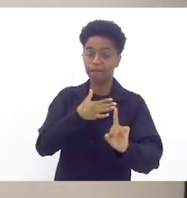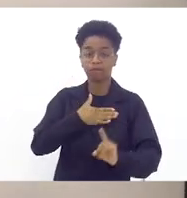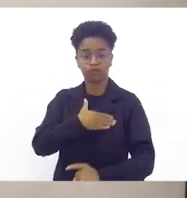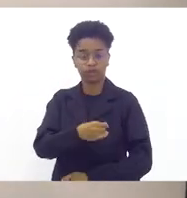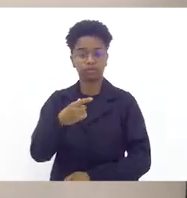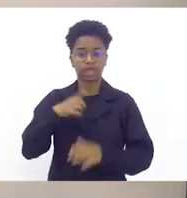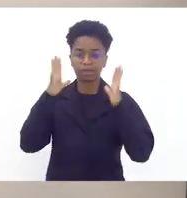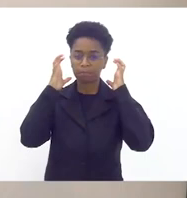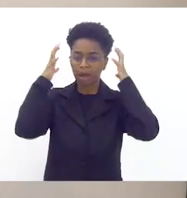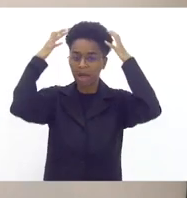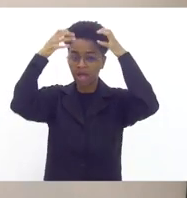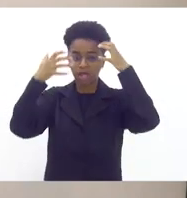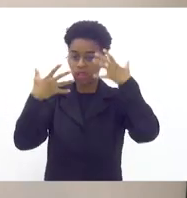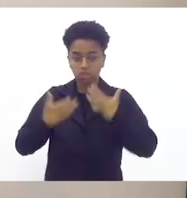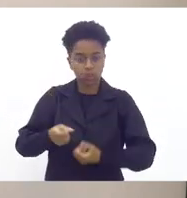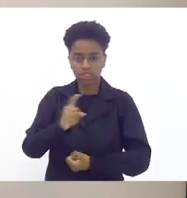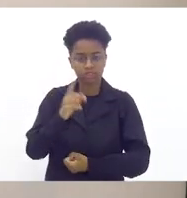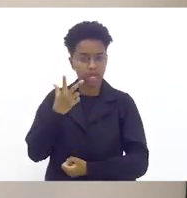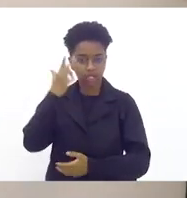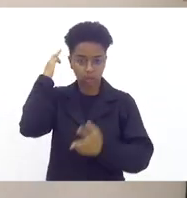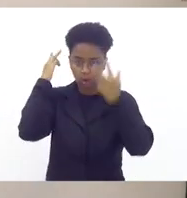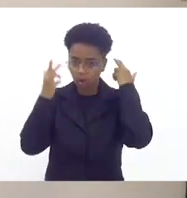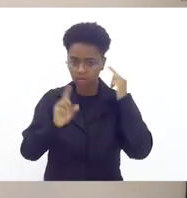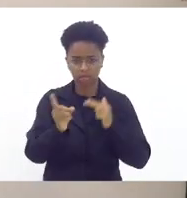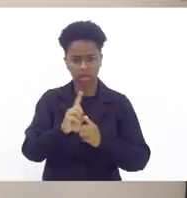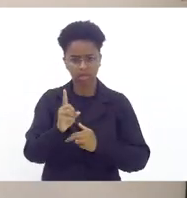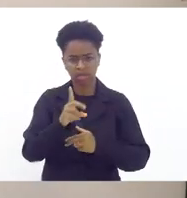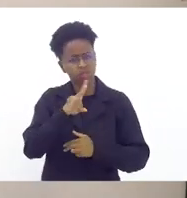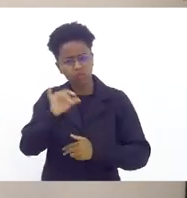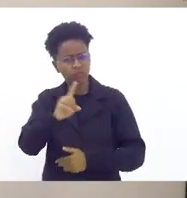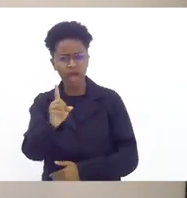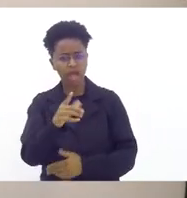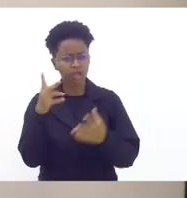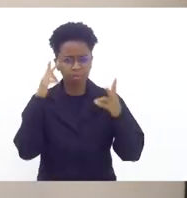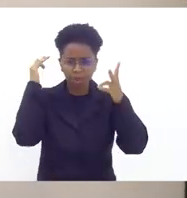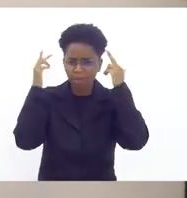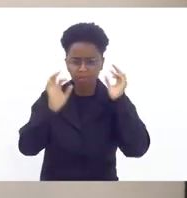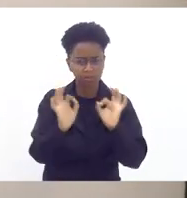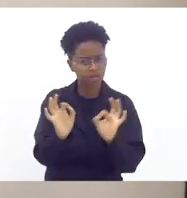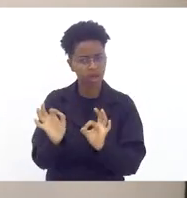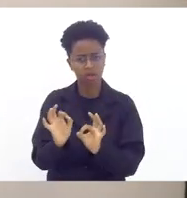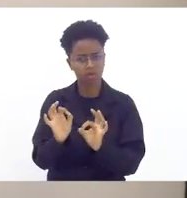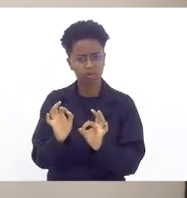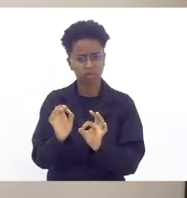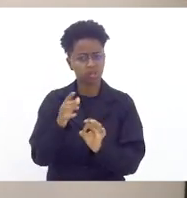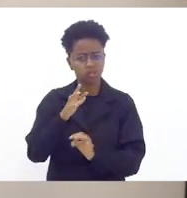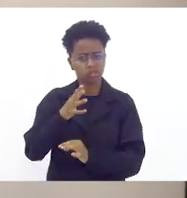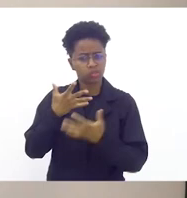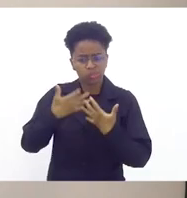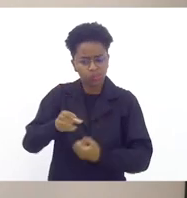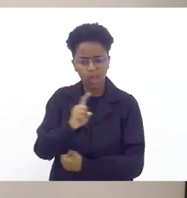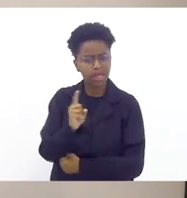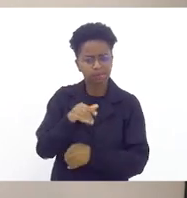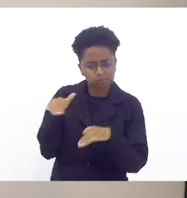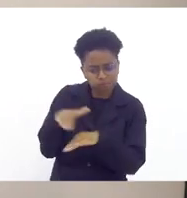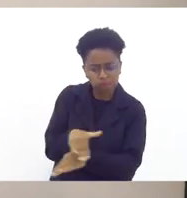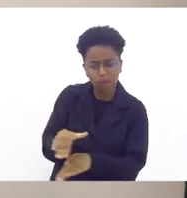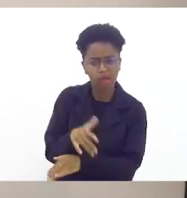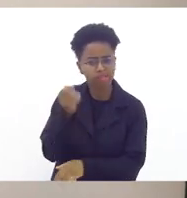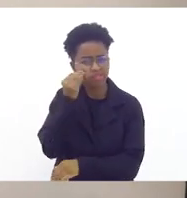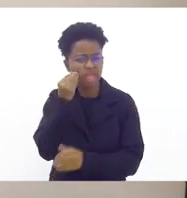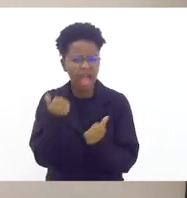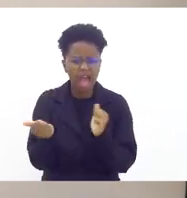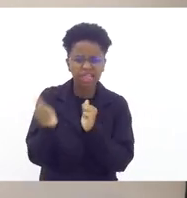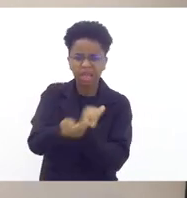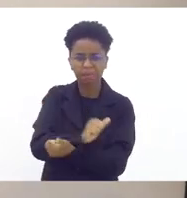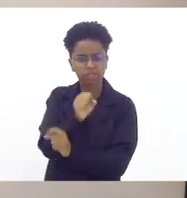que ele não aceita cortar, ele não vai cortar o black dele, ele não vai abaixar a cabeça e se adequar